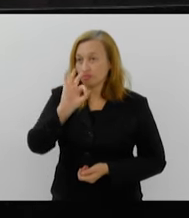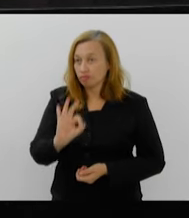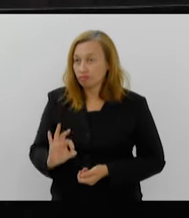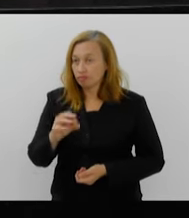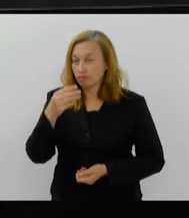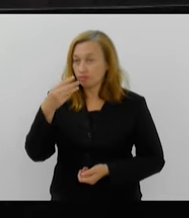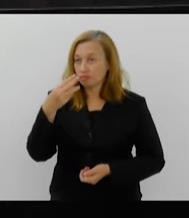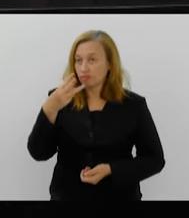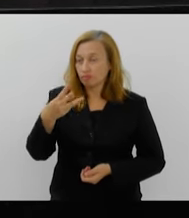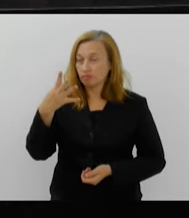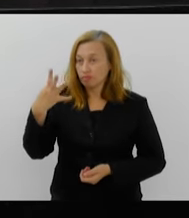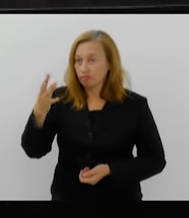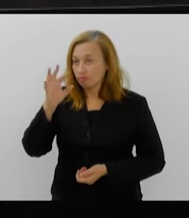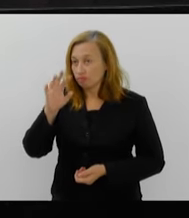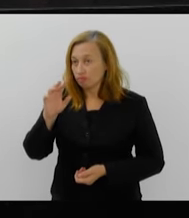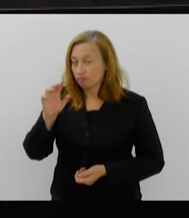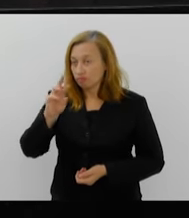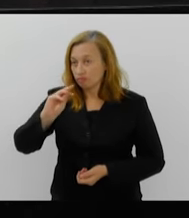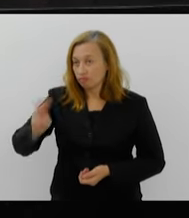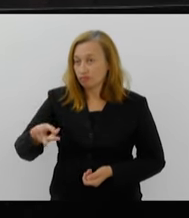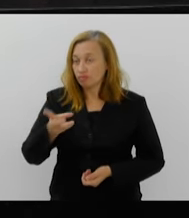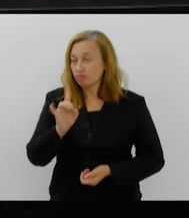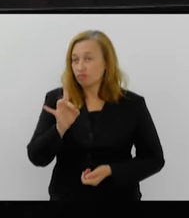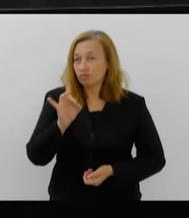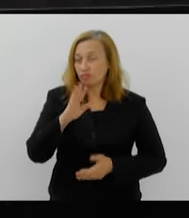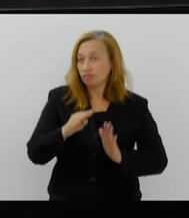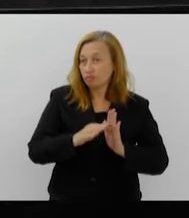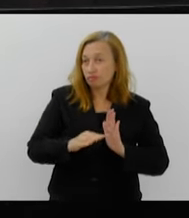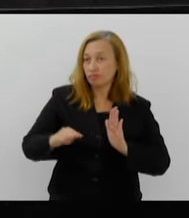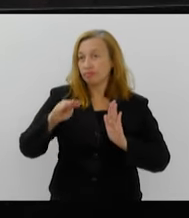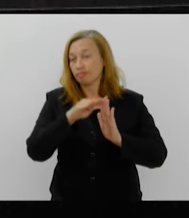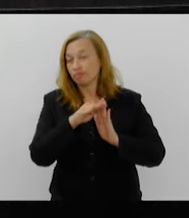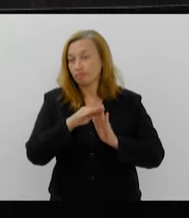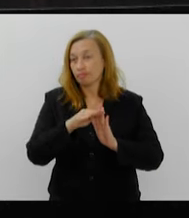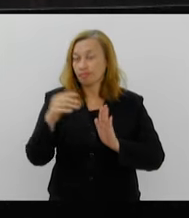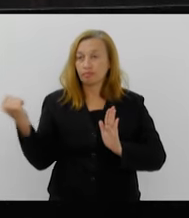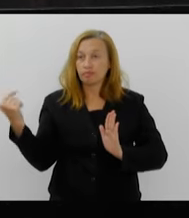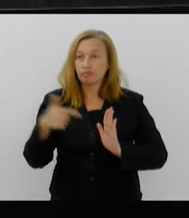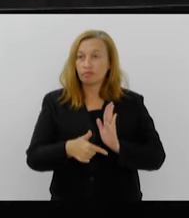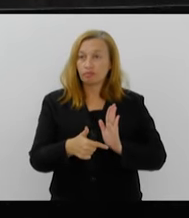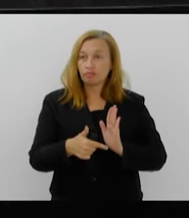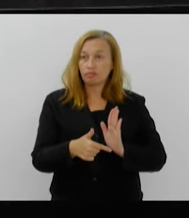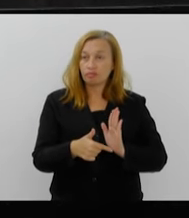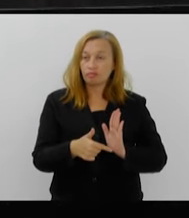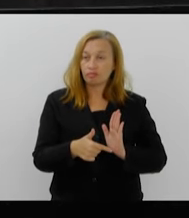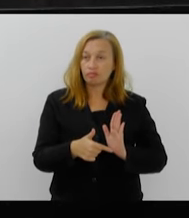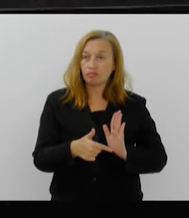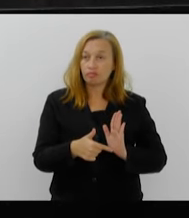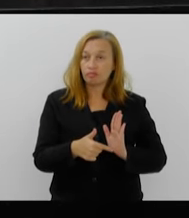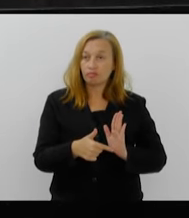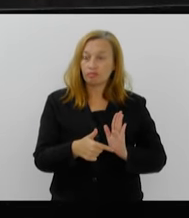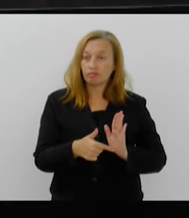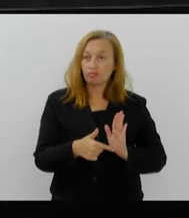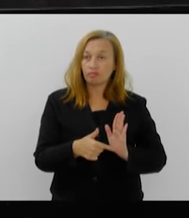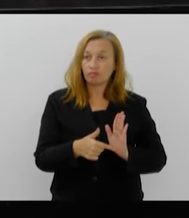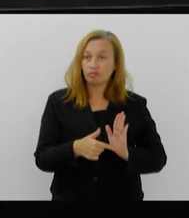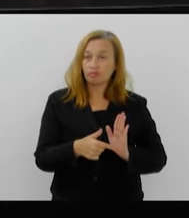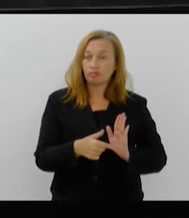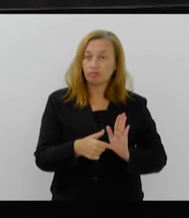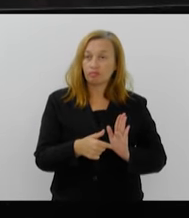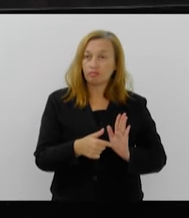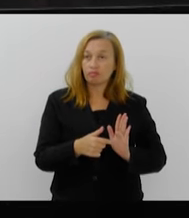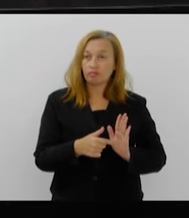19,34 bilhões. Ela só não é maior do que a função destinada à hidratação